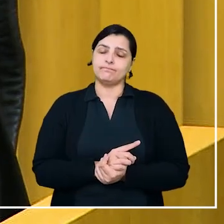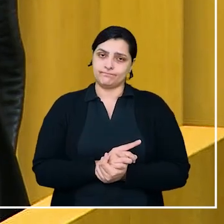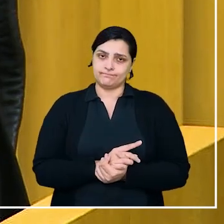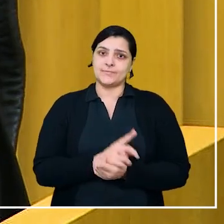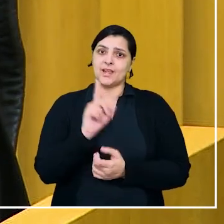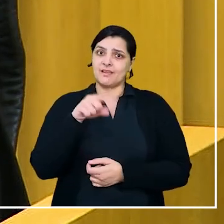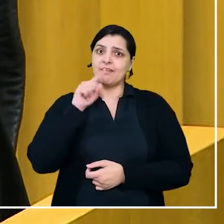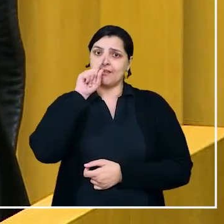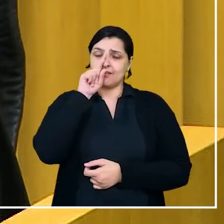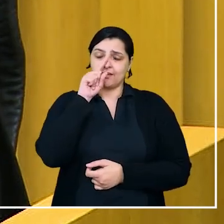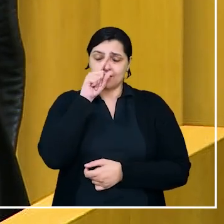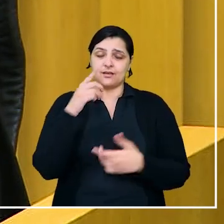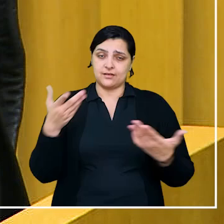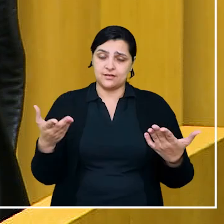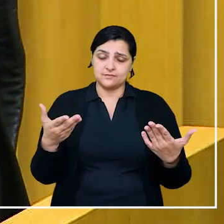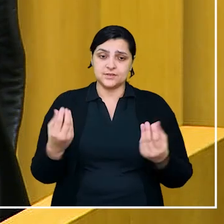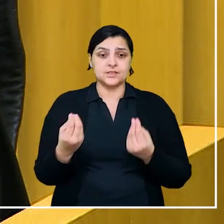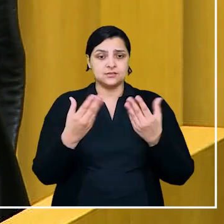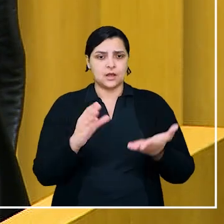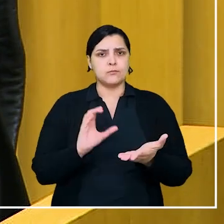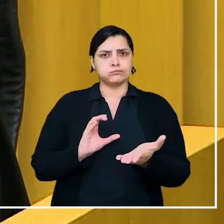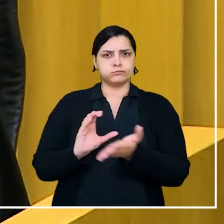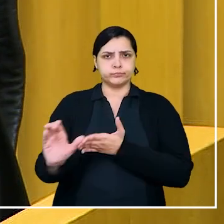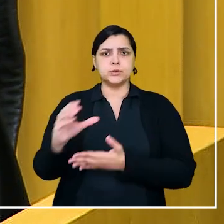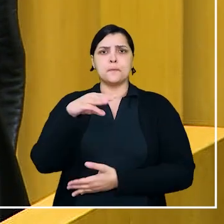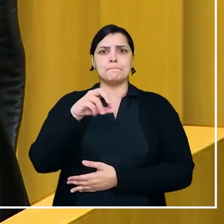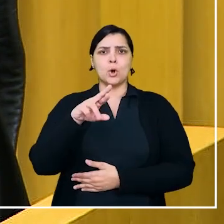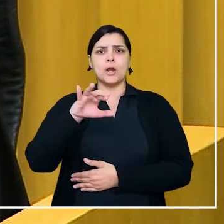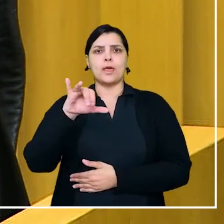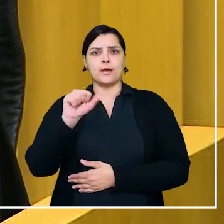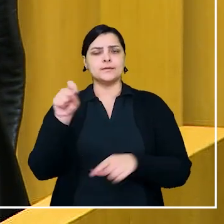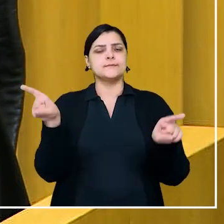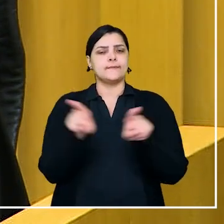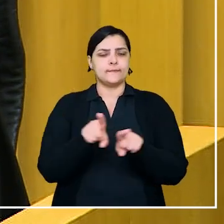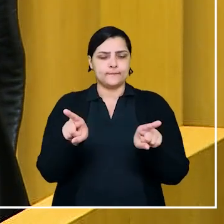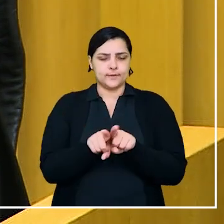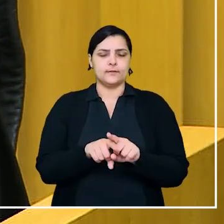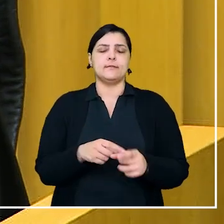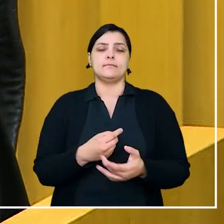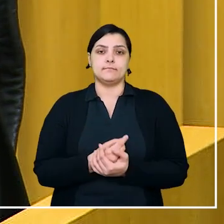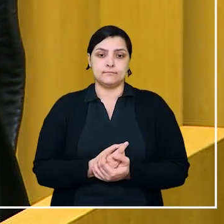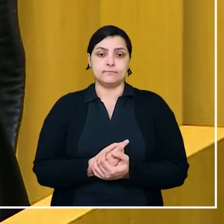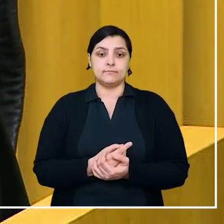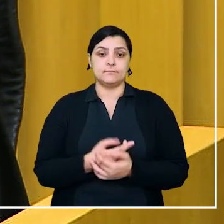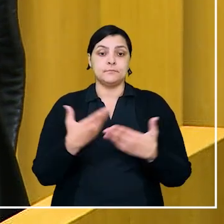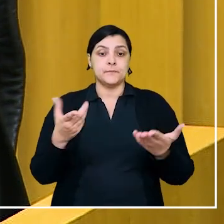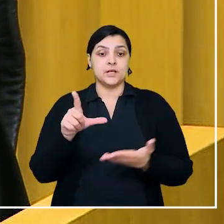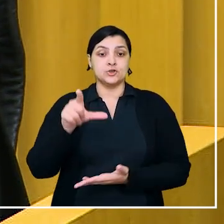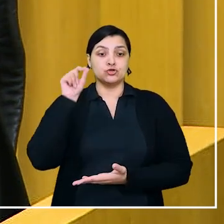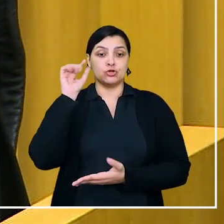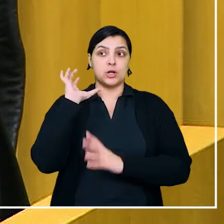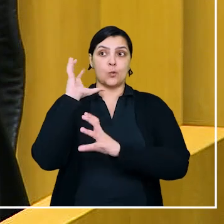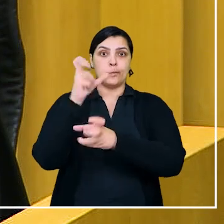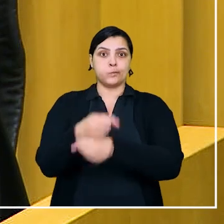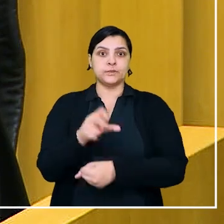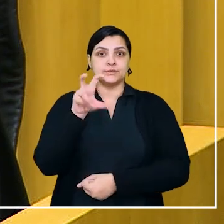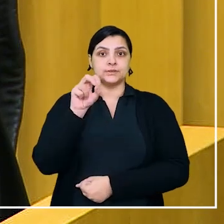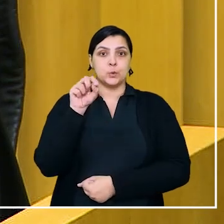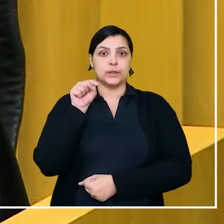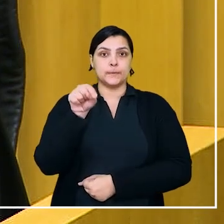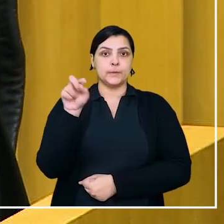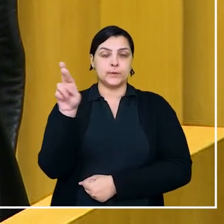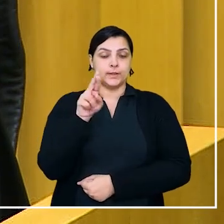ato ilícito grave e motiva a indenização por danos morais. Para determinar o valor da indenização de R$50